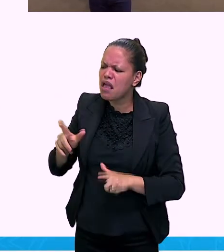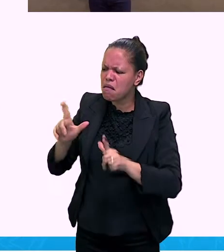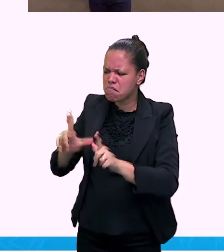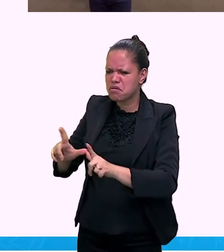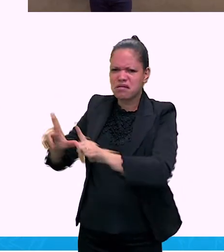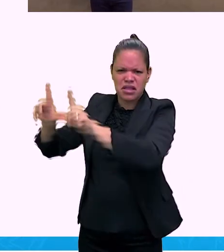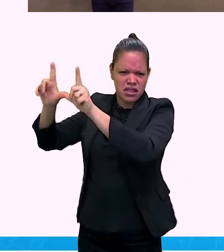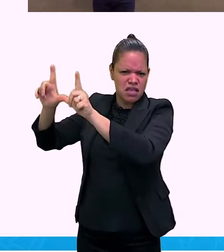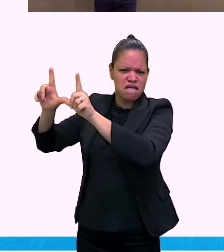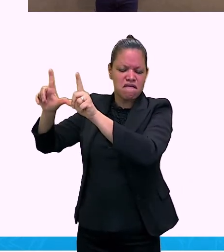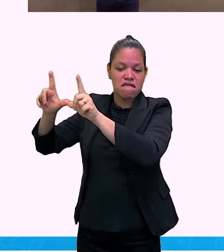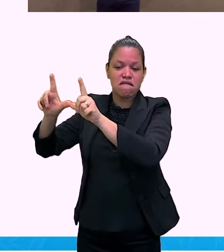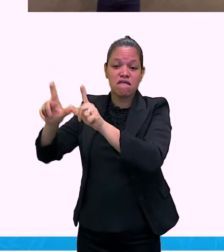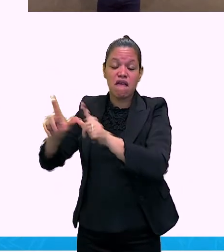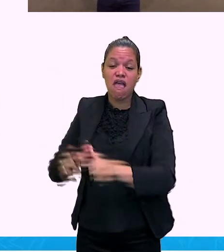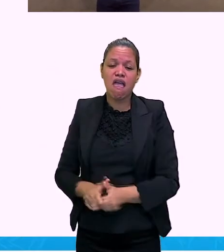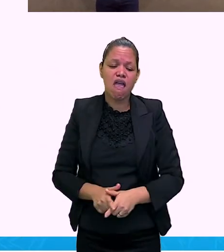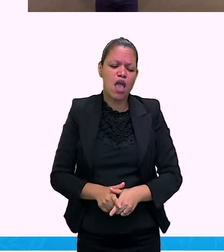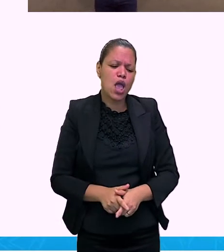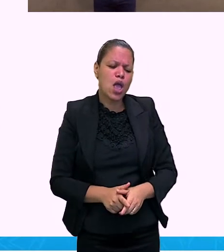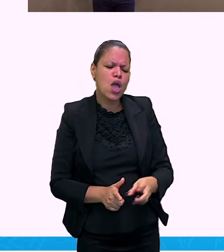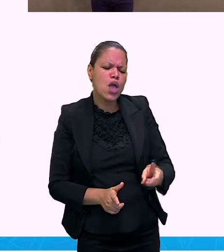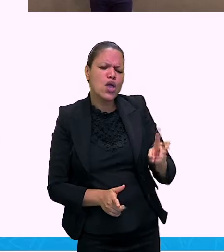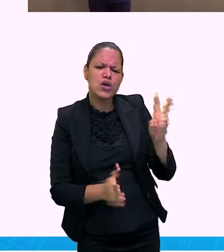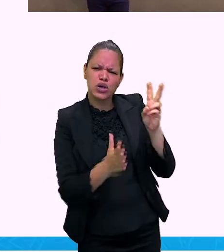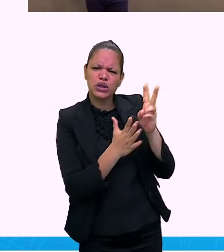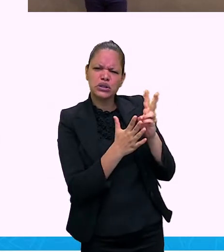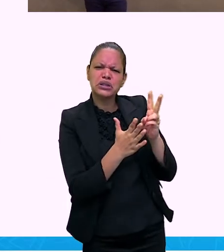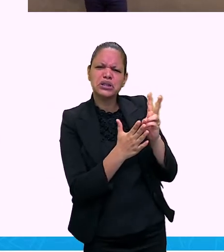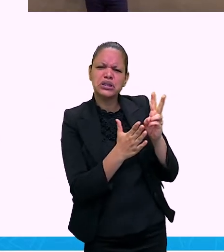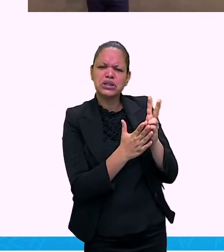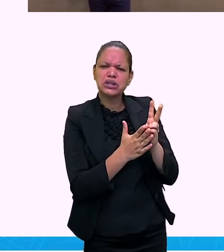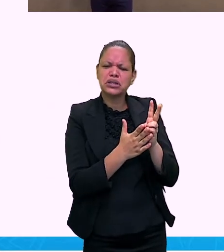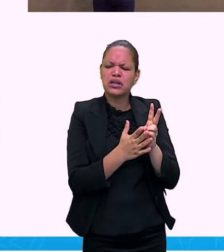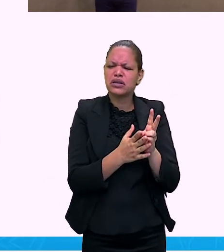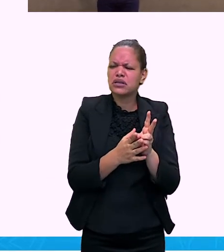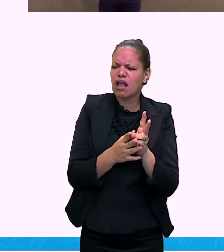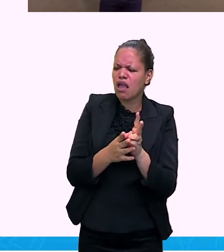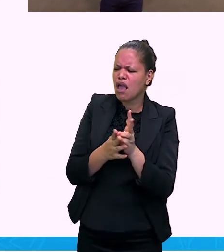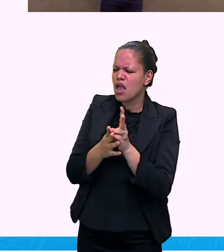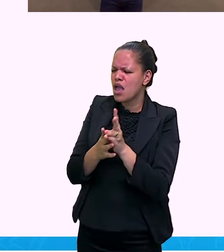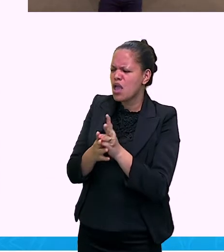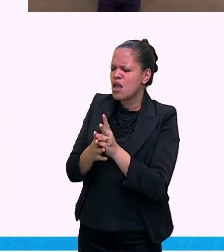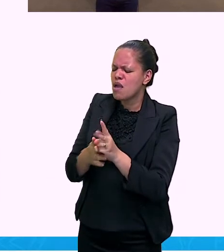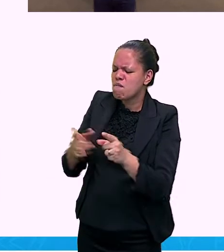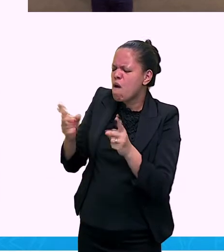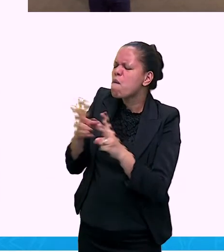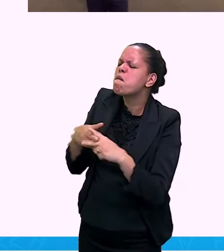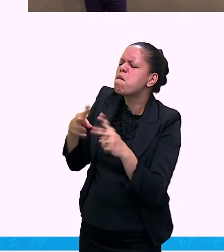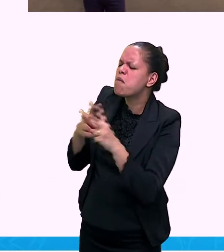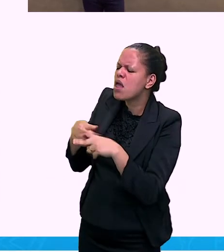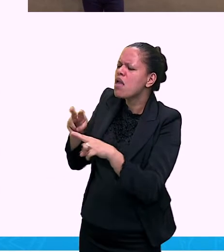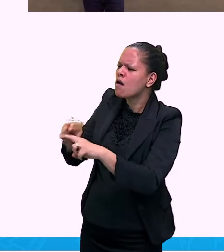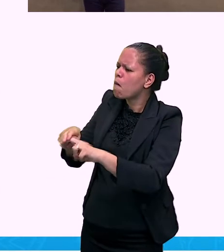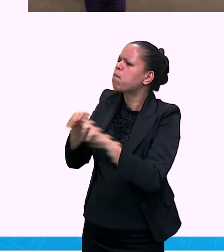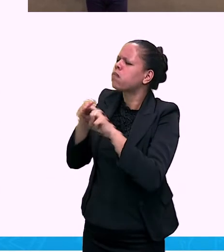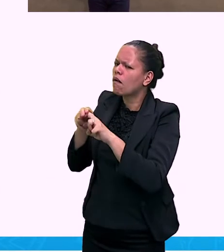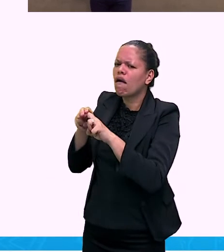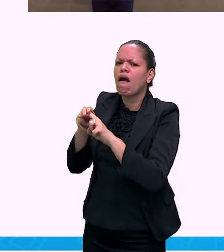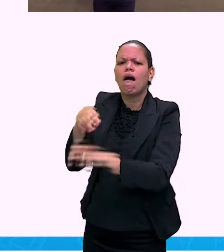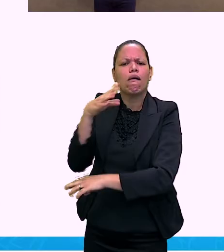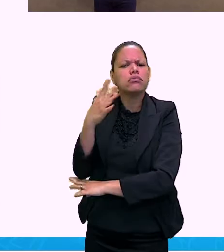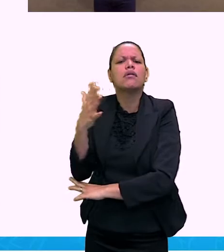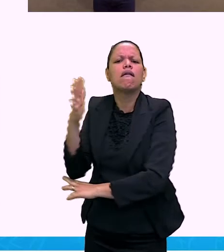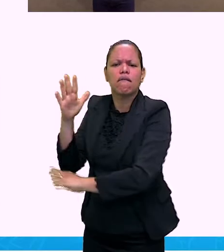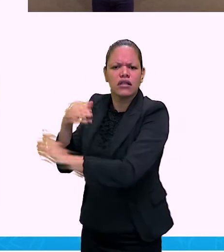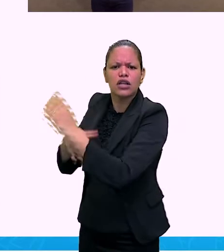para viver. Então, a natureza é o ponto-chave da sua existência até nos dias de hoje. Então, eu trouxe aqui para